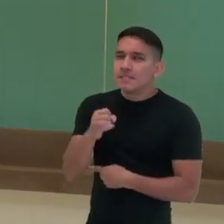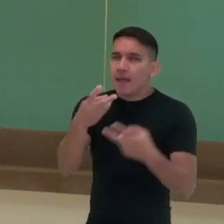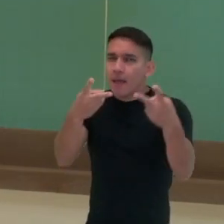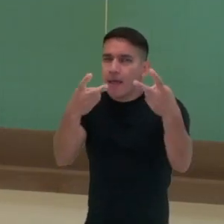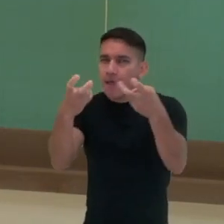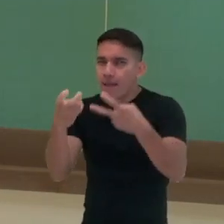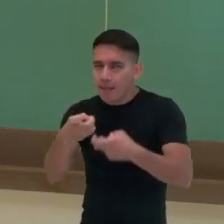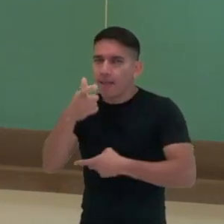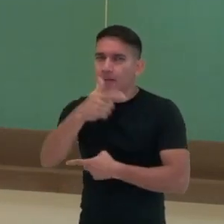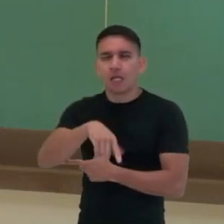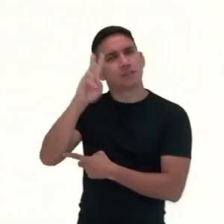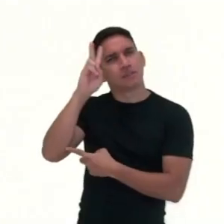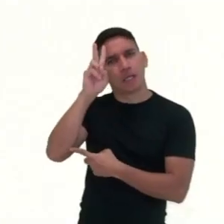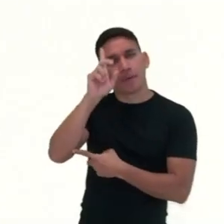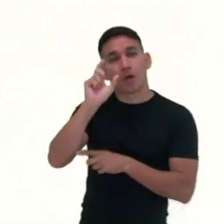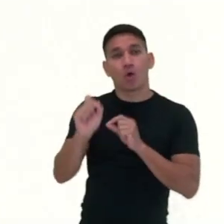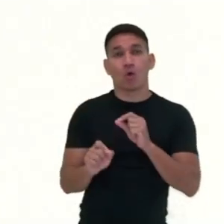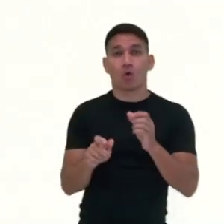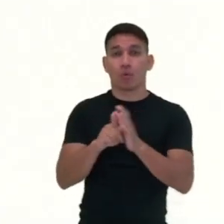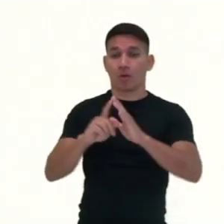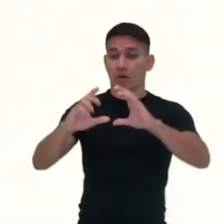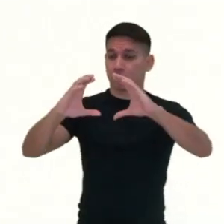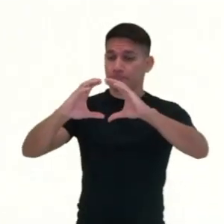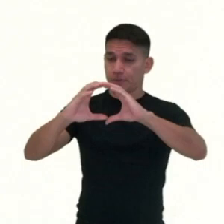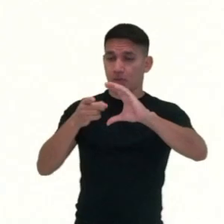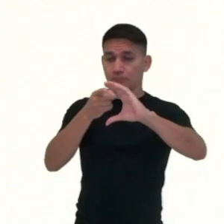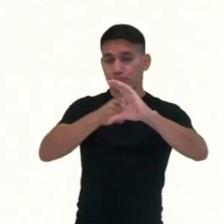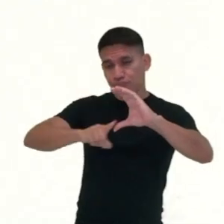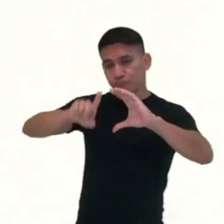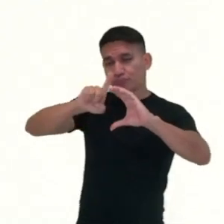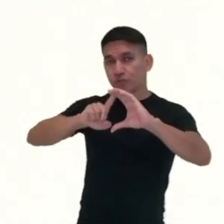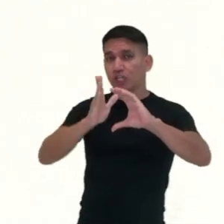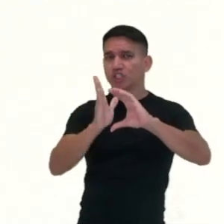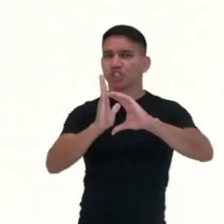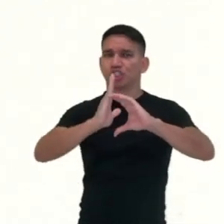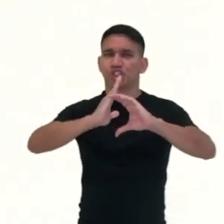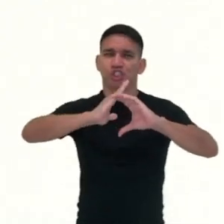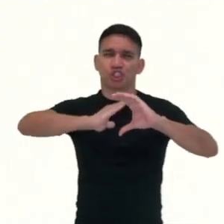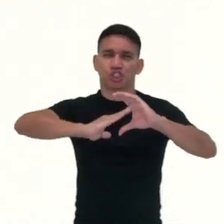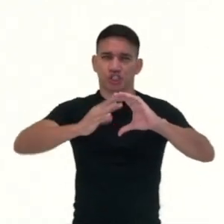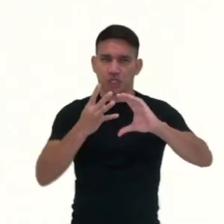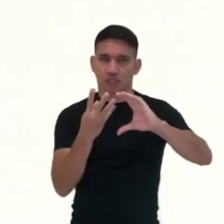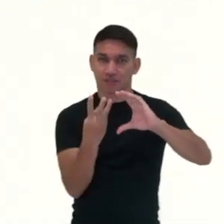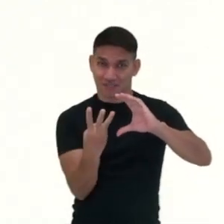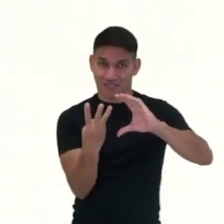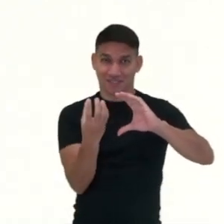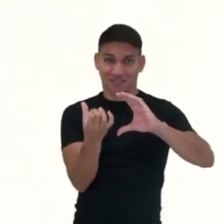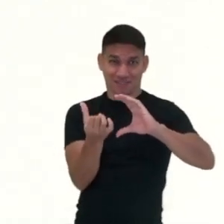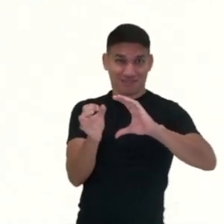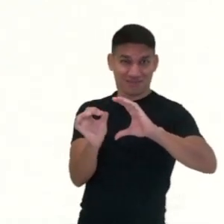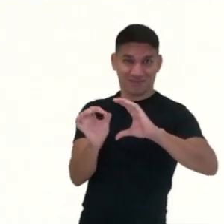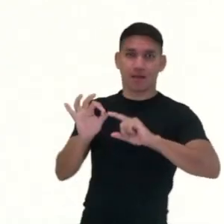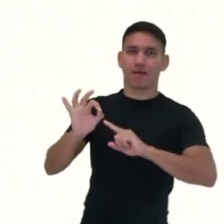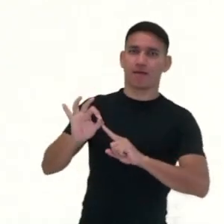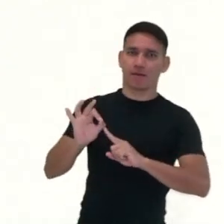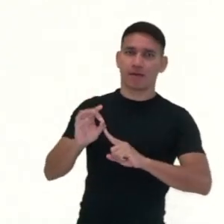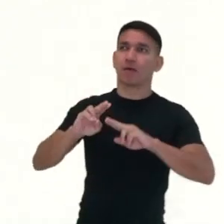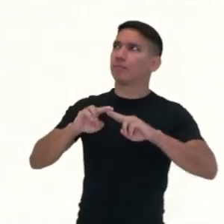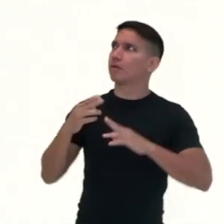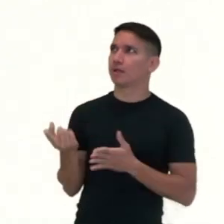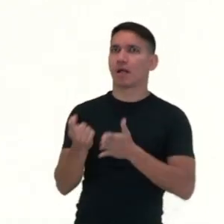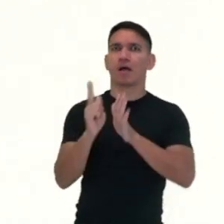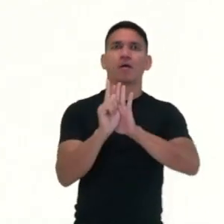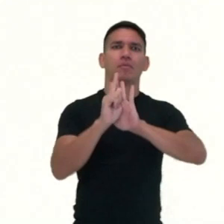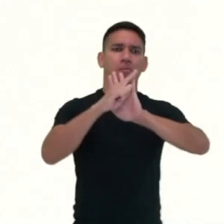observar e relembrar um pouquinho, a circunferência, ela é dividida em 360 graus, tá? E o relógio, ele é dividido em